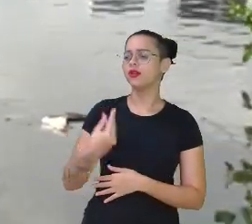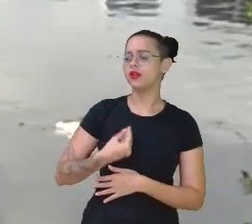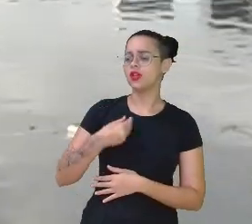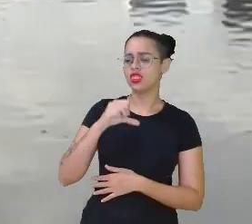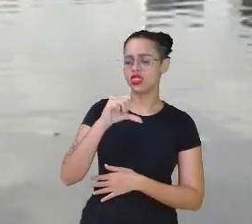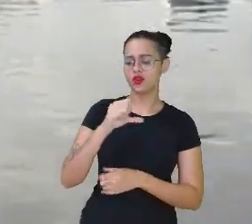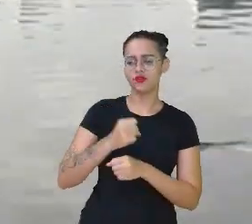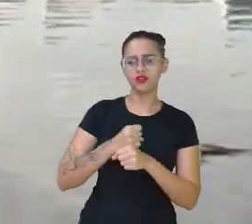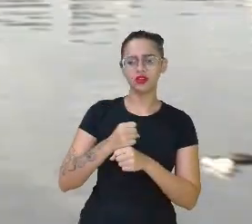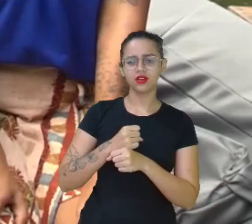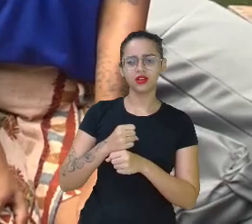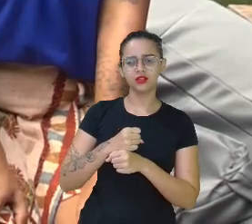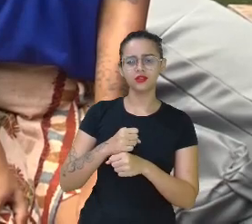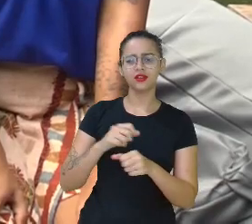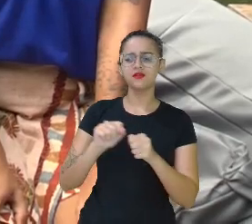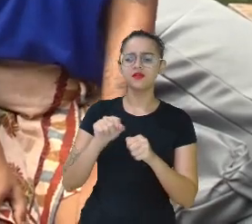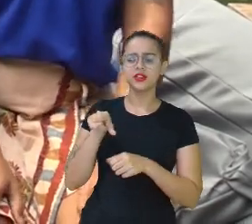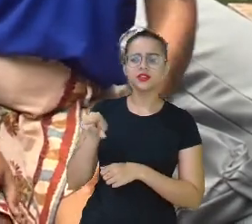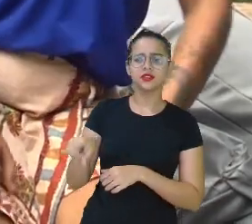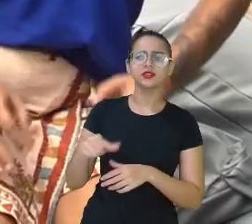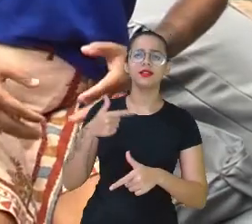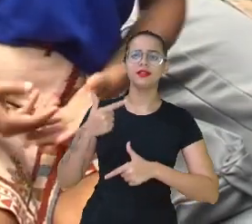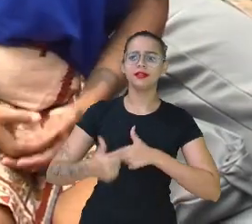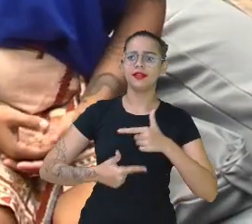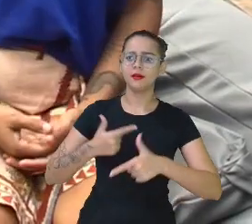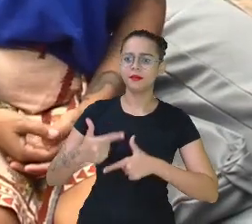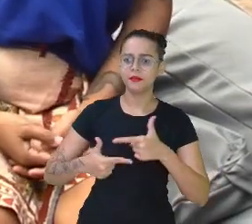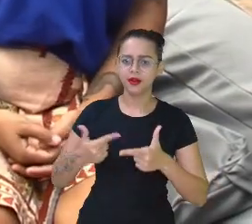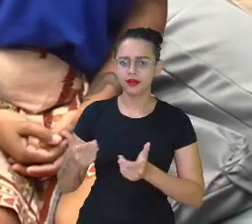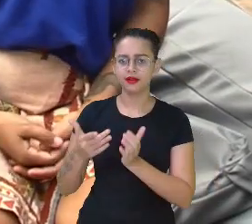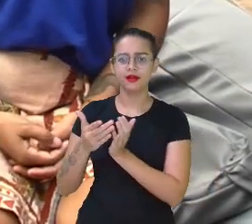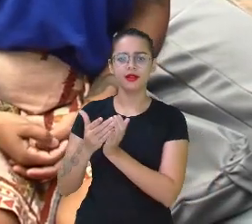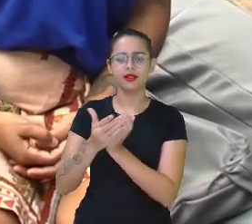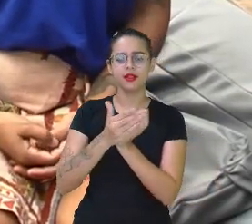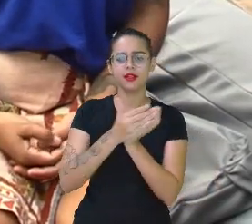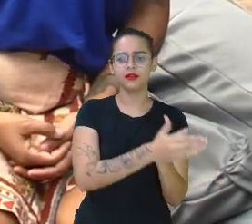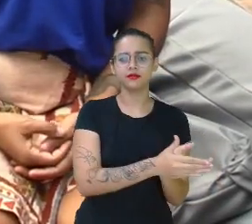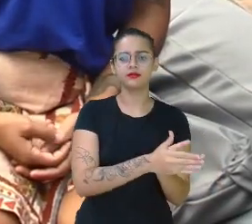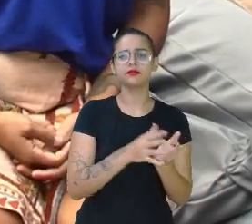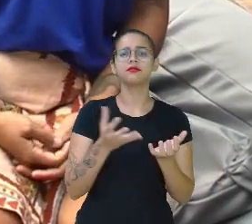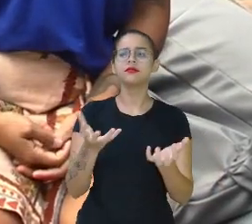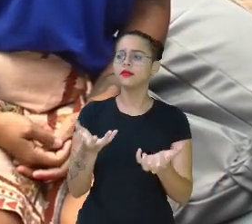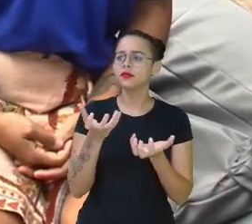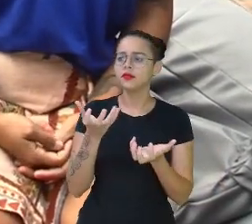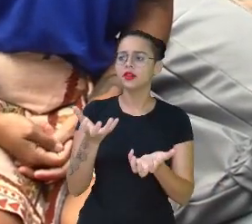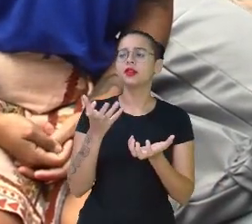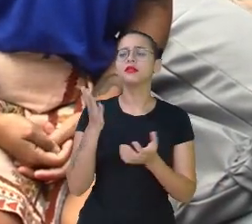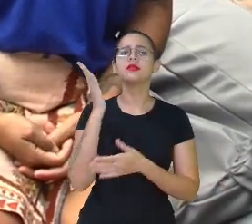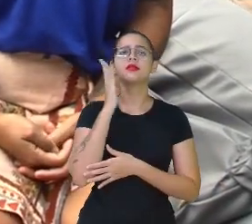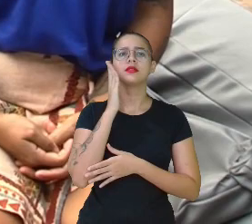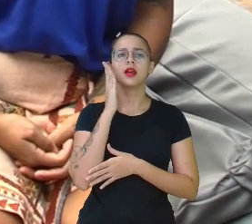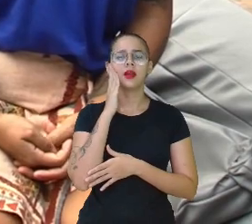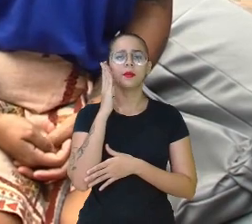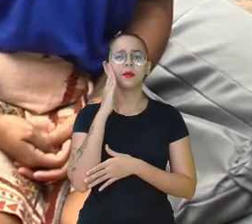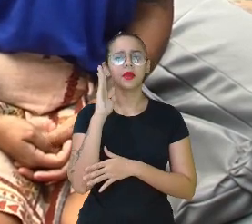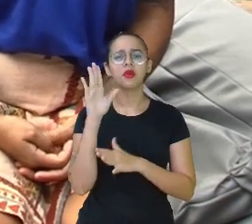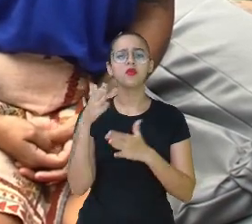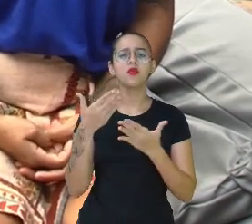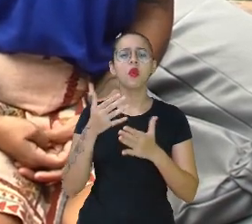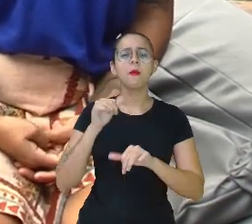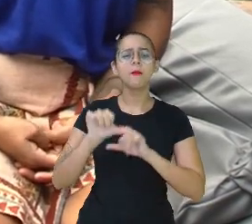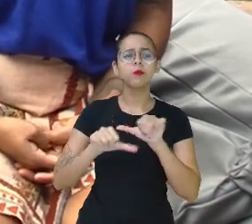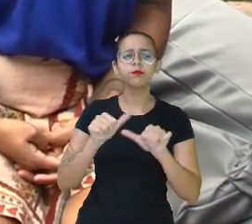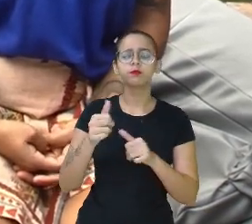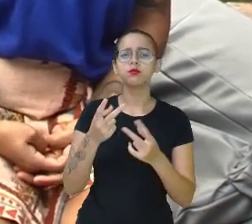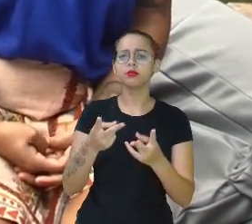9 anos, né? O senhor está 9 anos fazendo esse trabalho de transporte, né? E aí a gente queria saber Quais as mudanças o